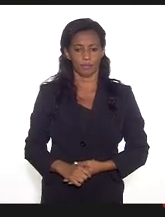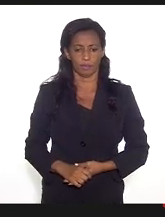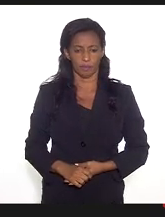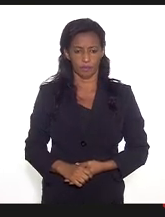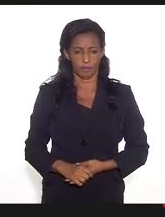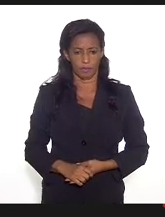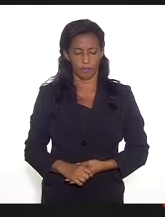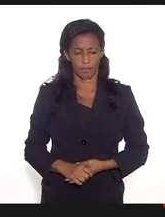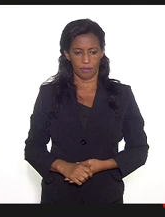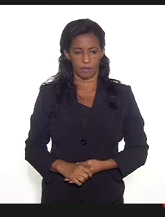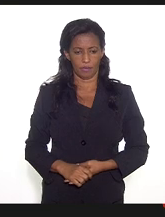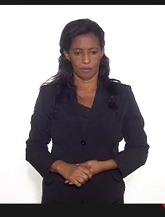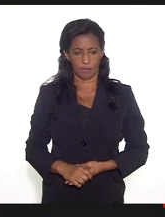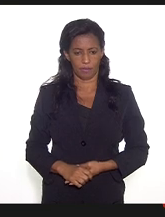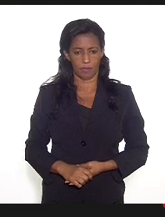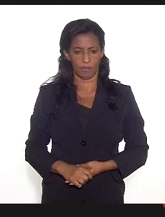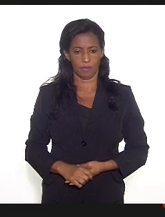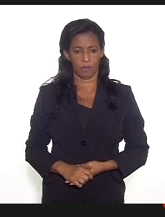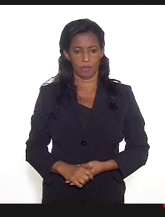Bom,